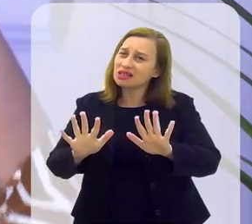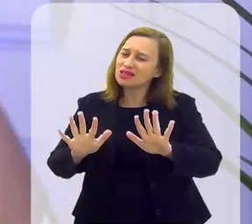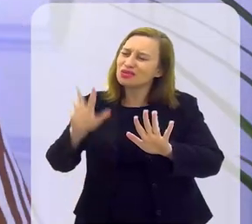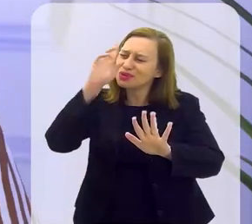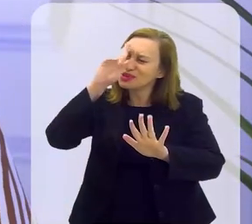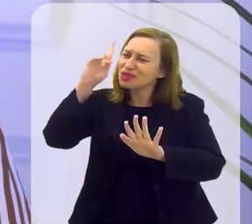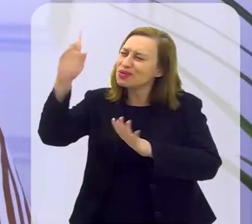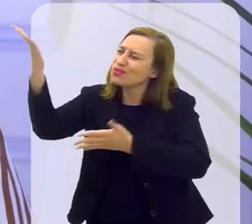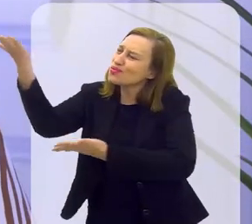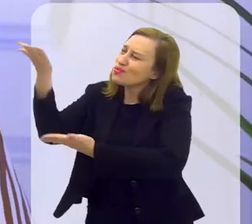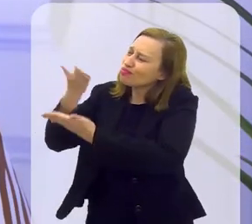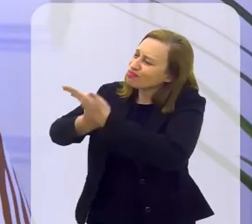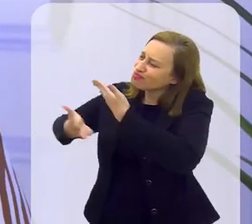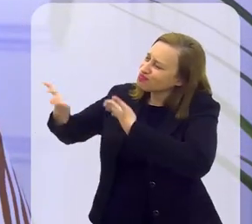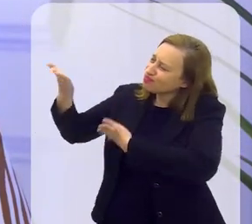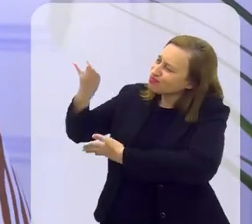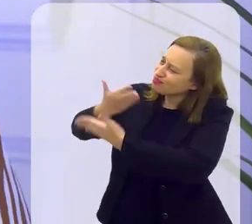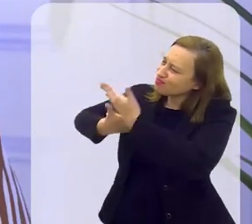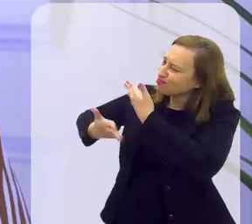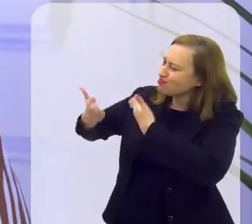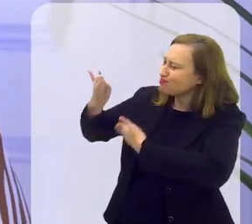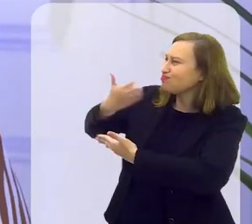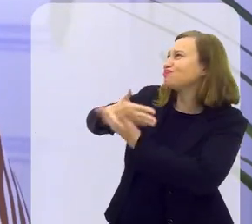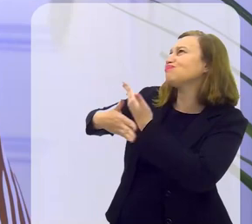cuidou de mim